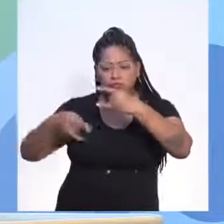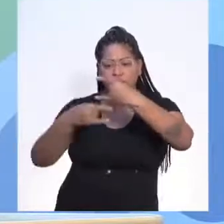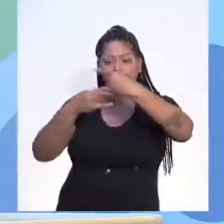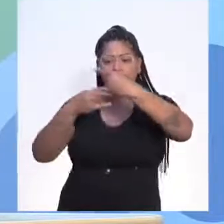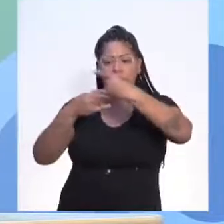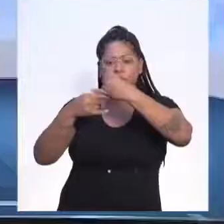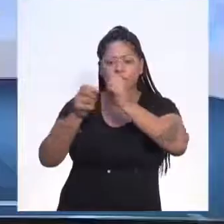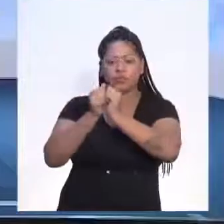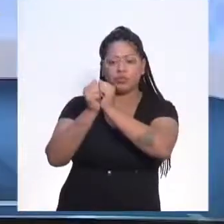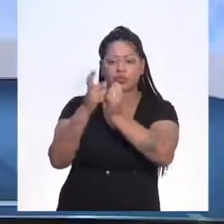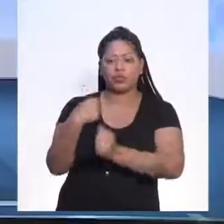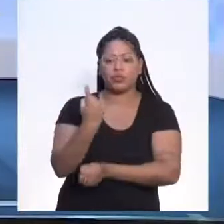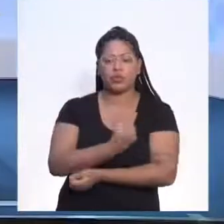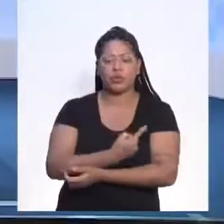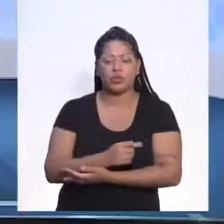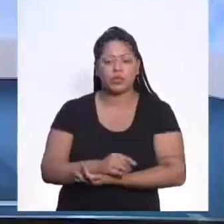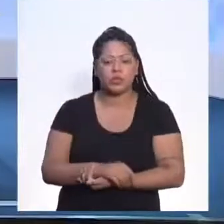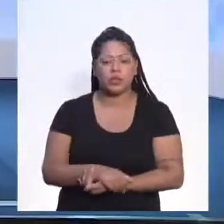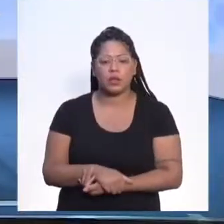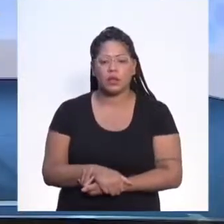gente.